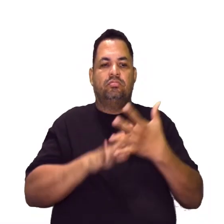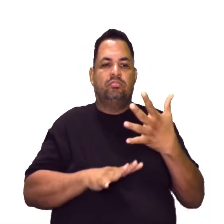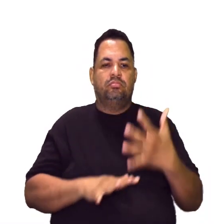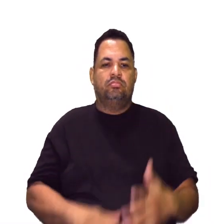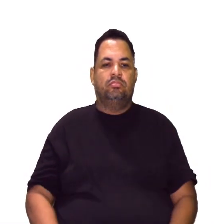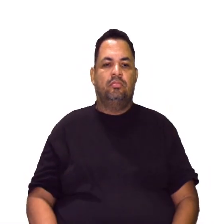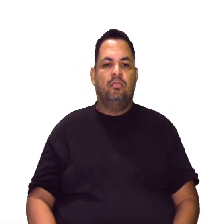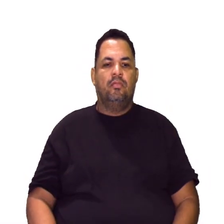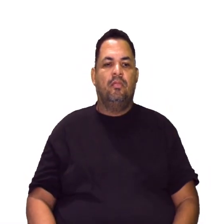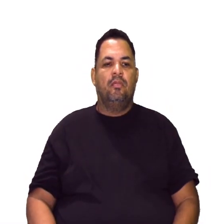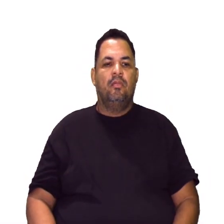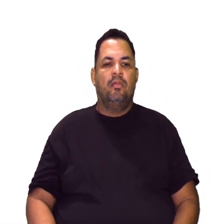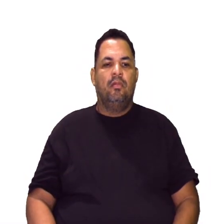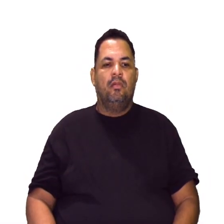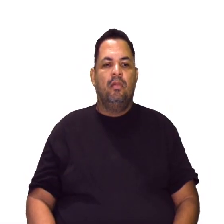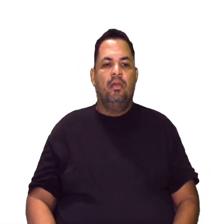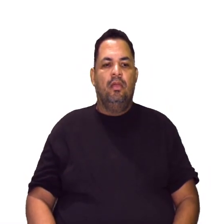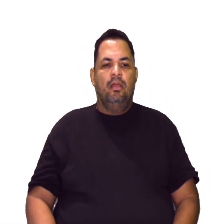Não é isso?